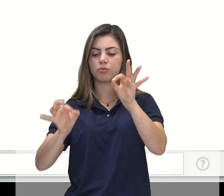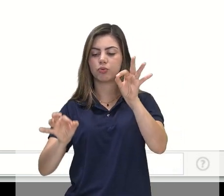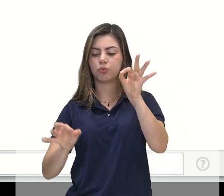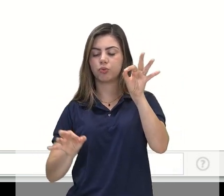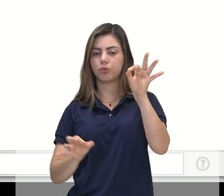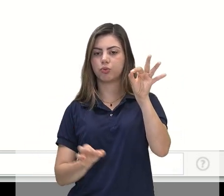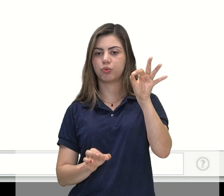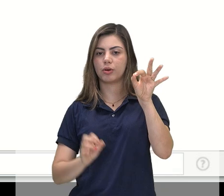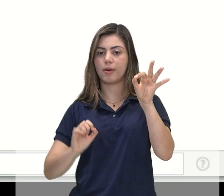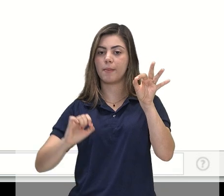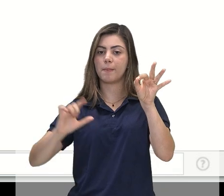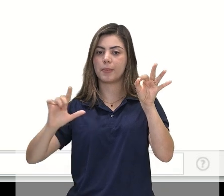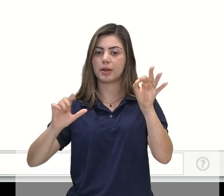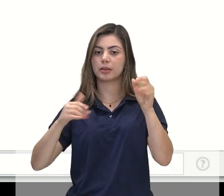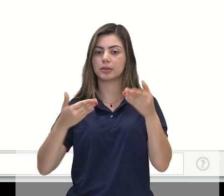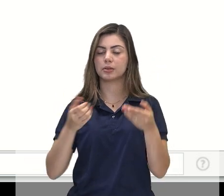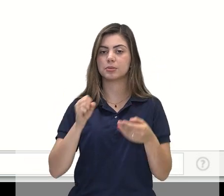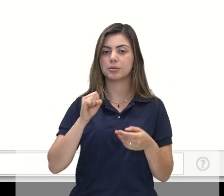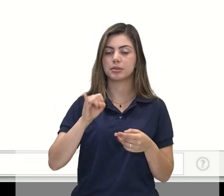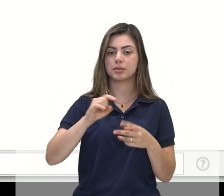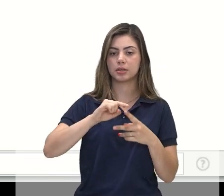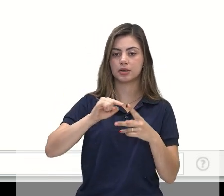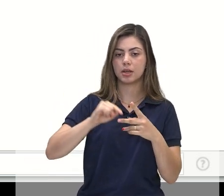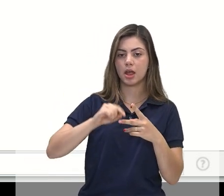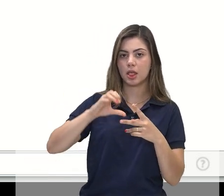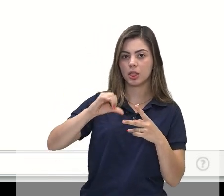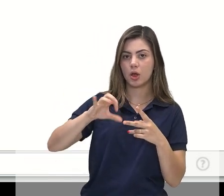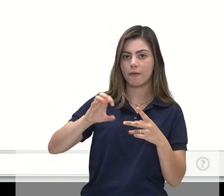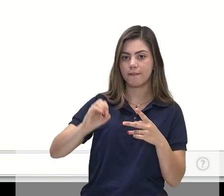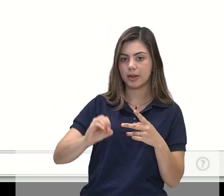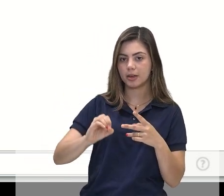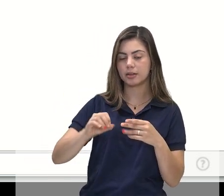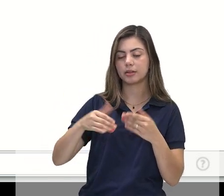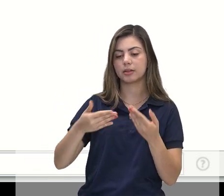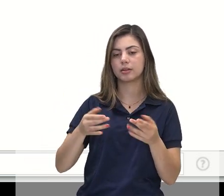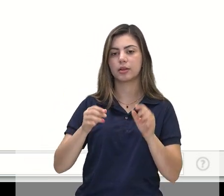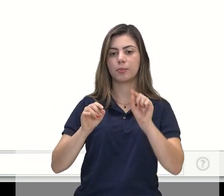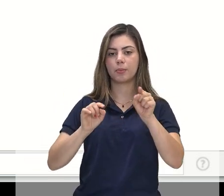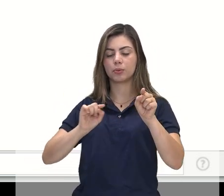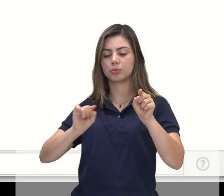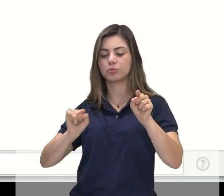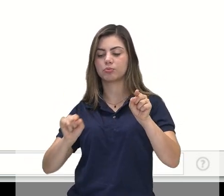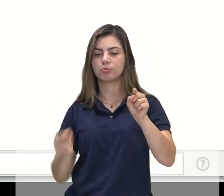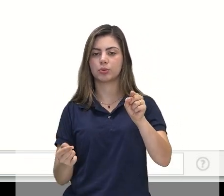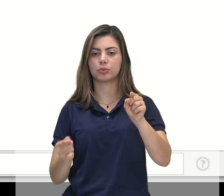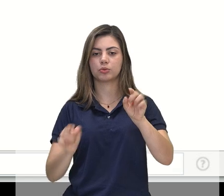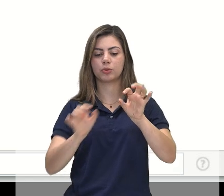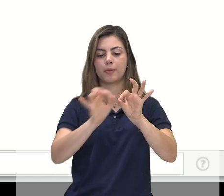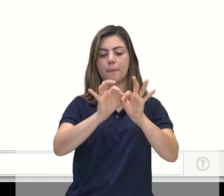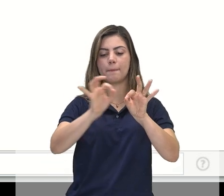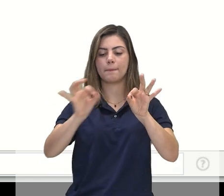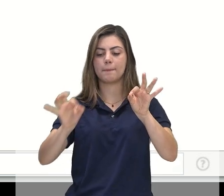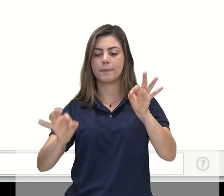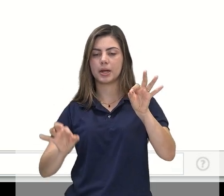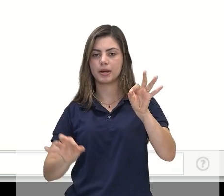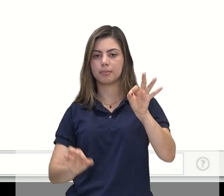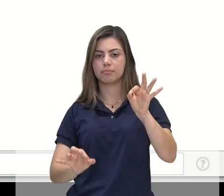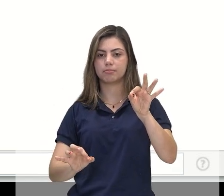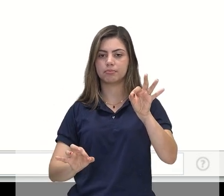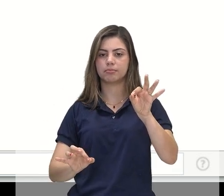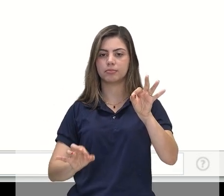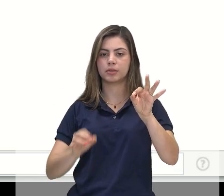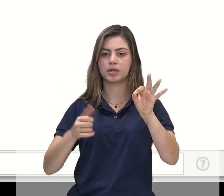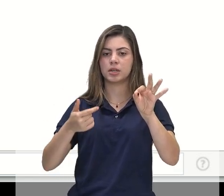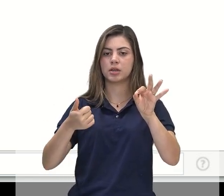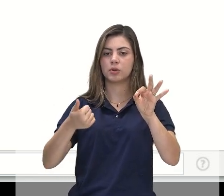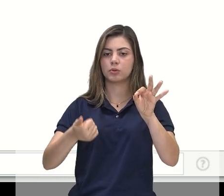graus, né? Quando o arco for 90 graus, a distância entre C e C', que é o